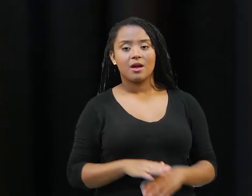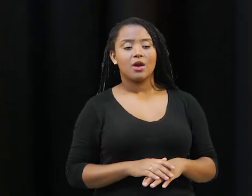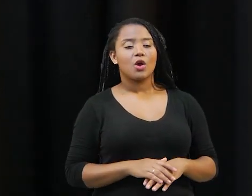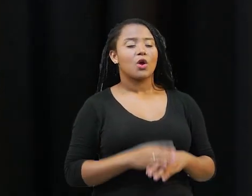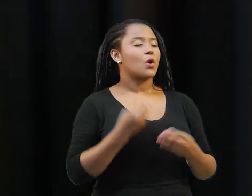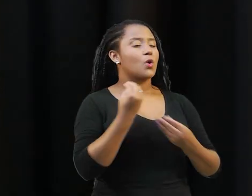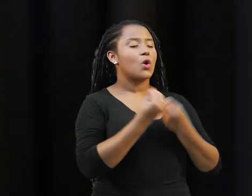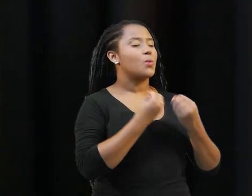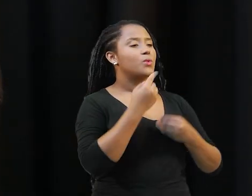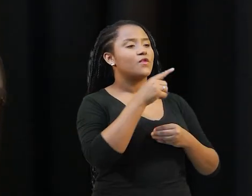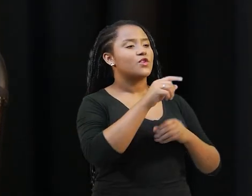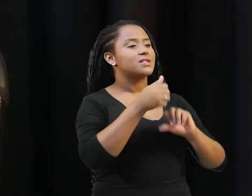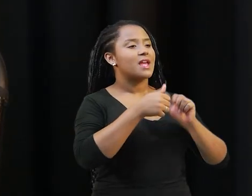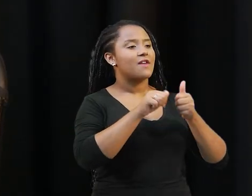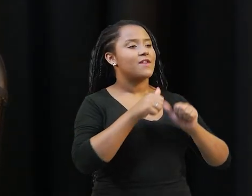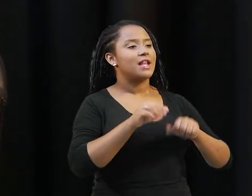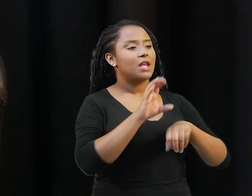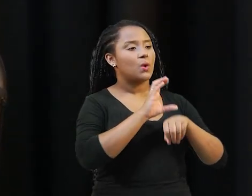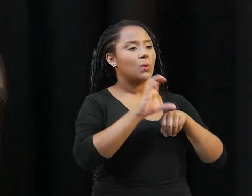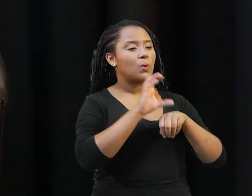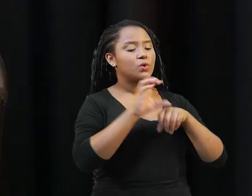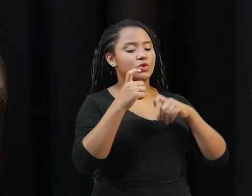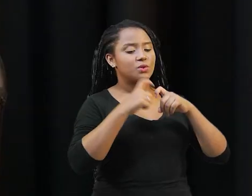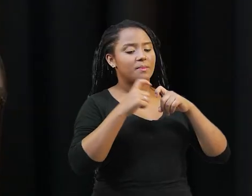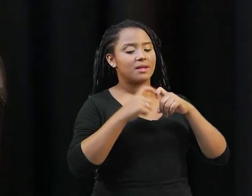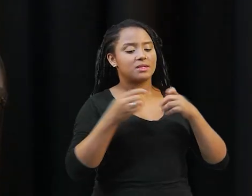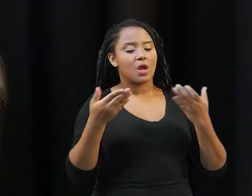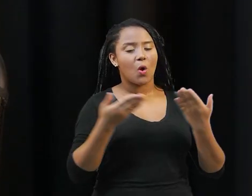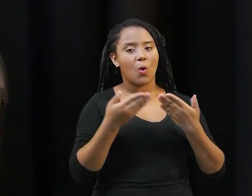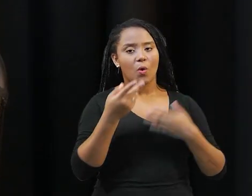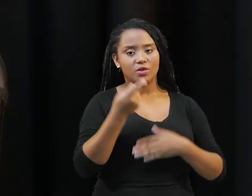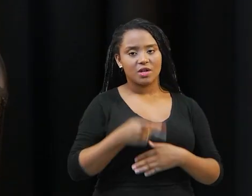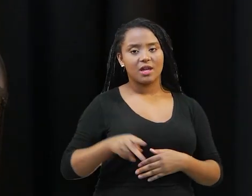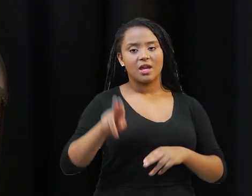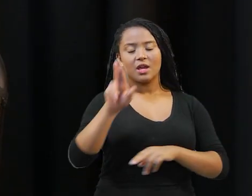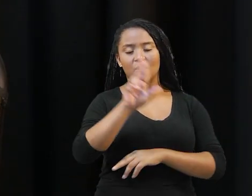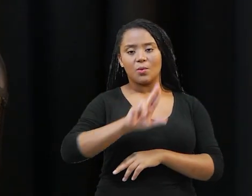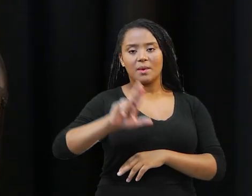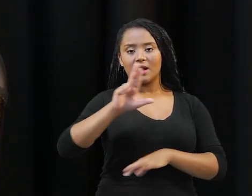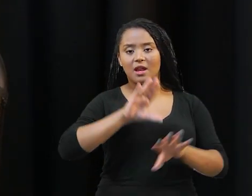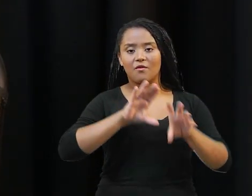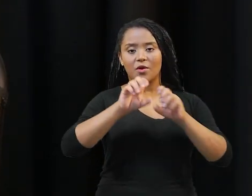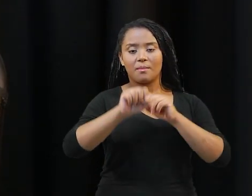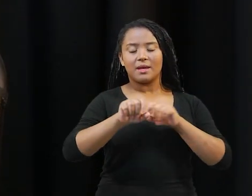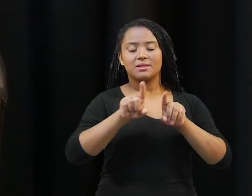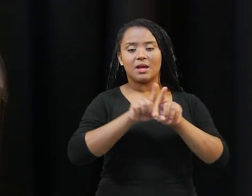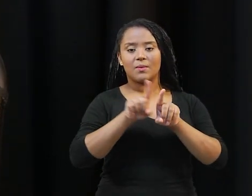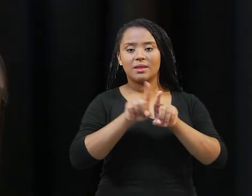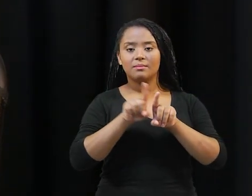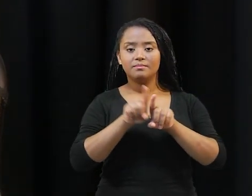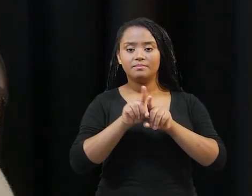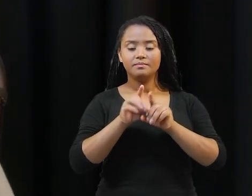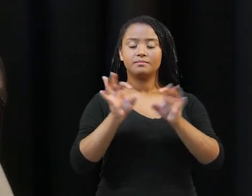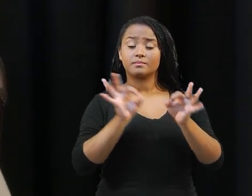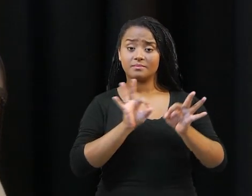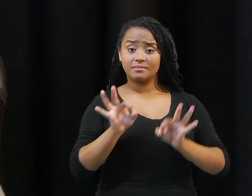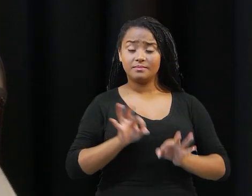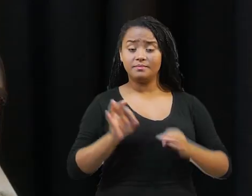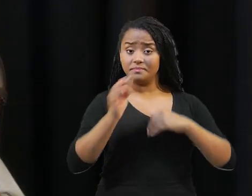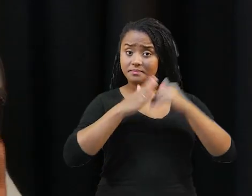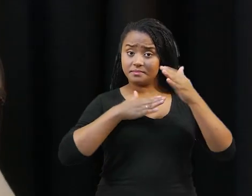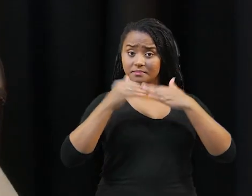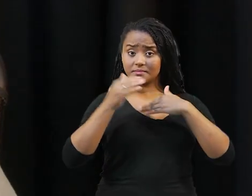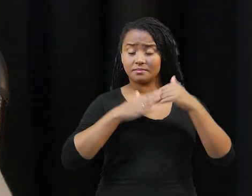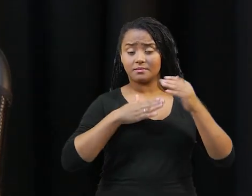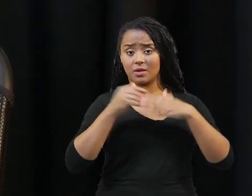da medicina hoje, de Uberlândia, na formação e na projeção